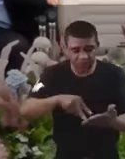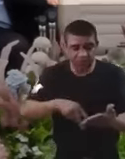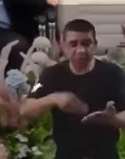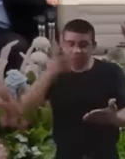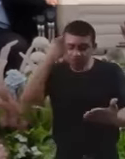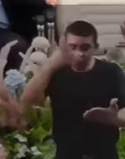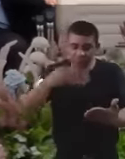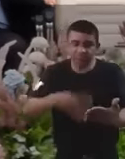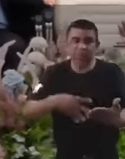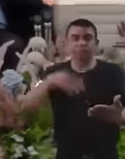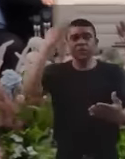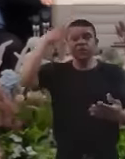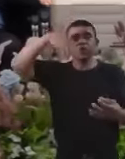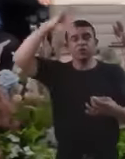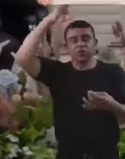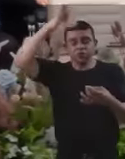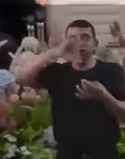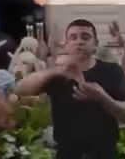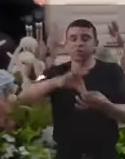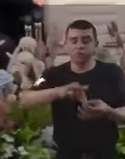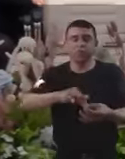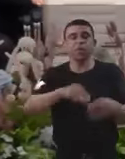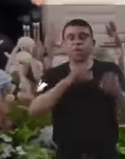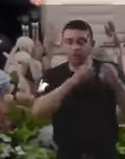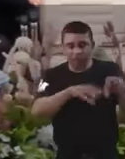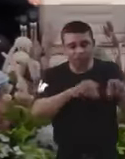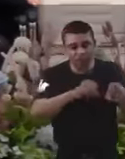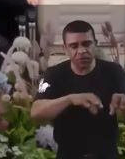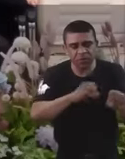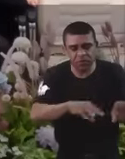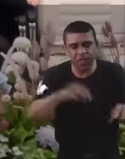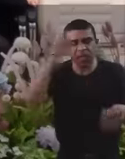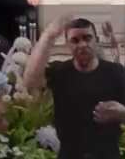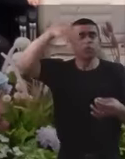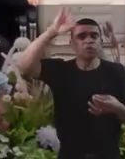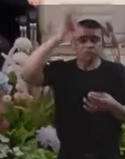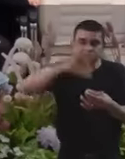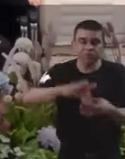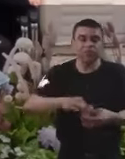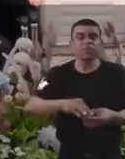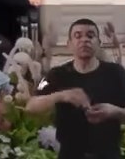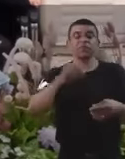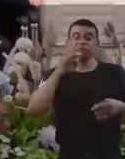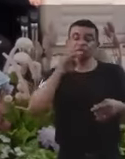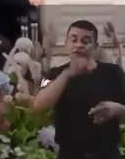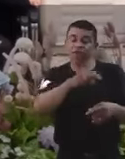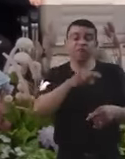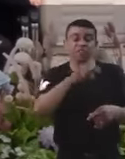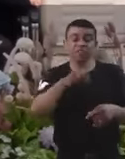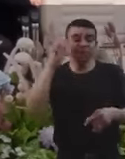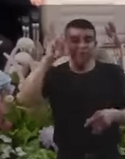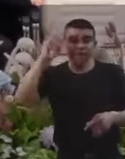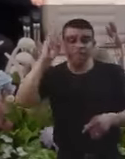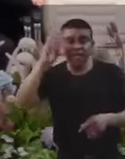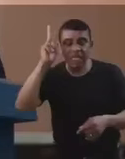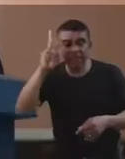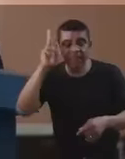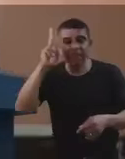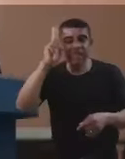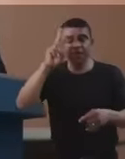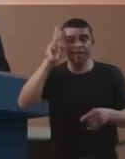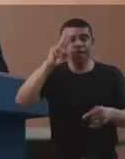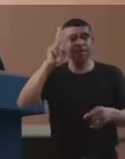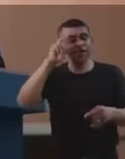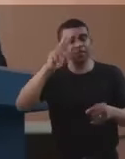o Espírito vai lembrar, o Espírito vai agir num contexto de perseguição e não de